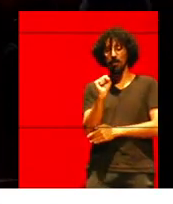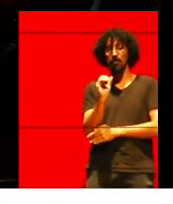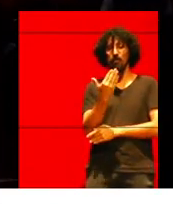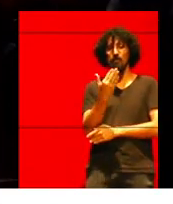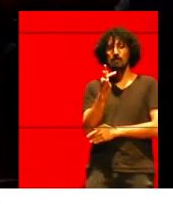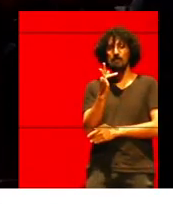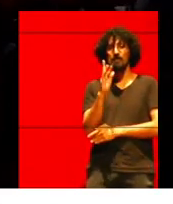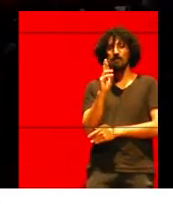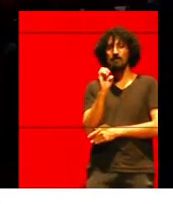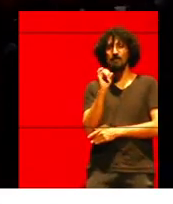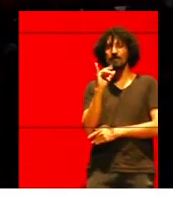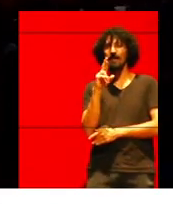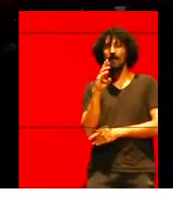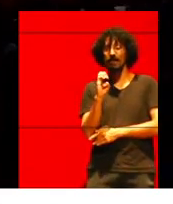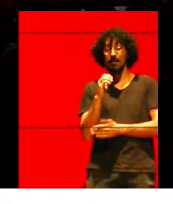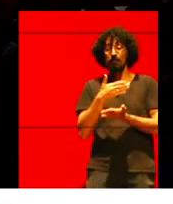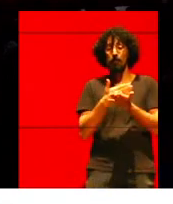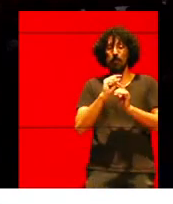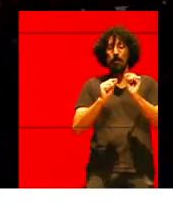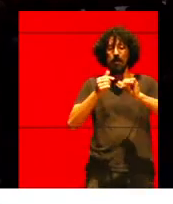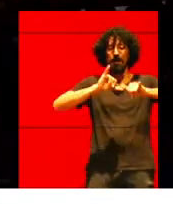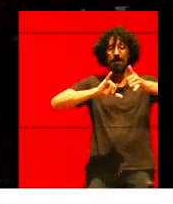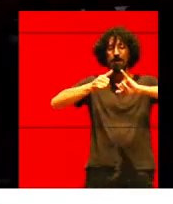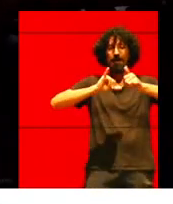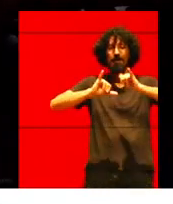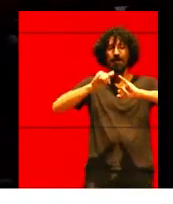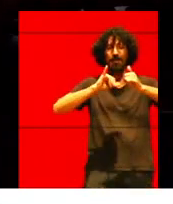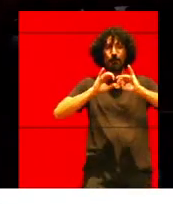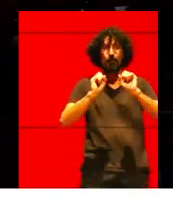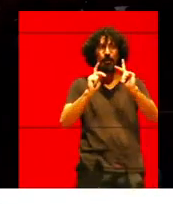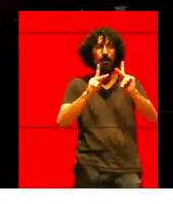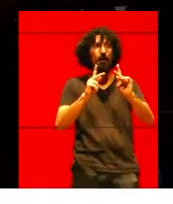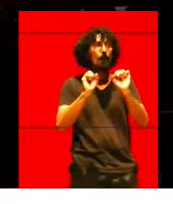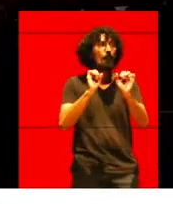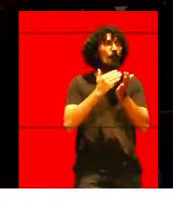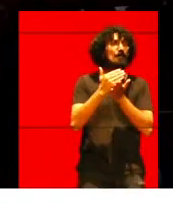com um pouquinho de química. Bertol, estamos a posto?